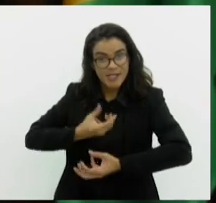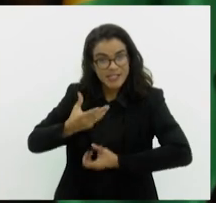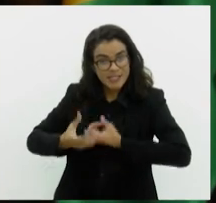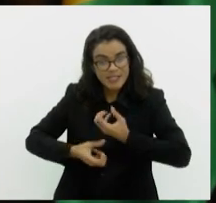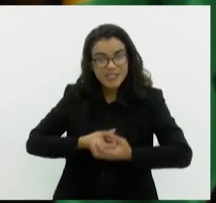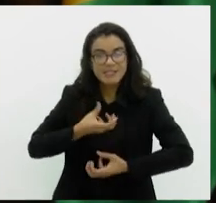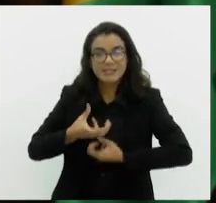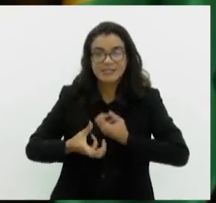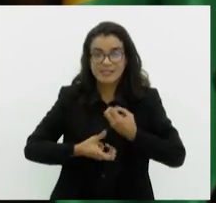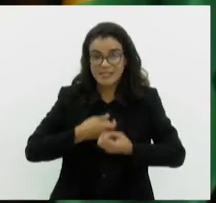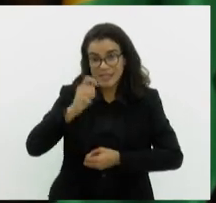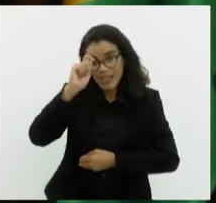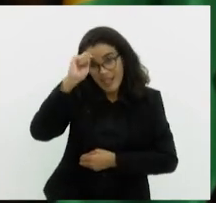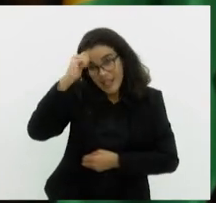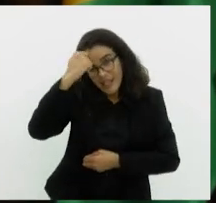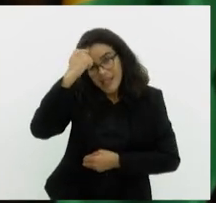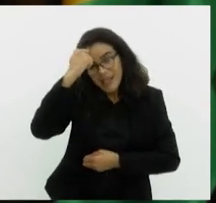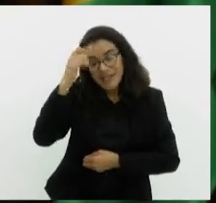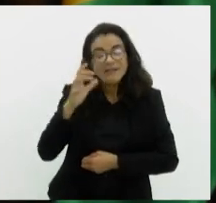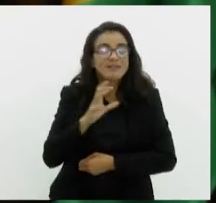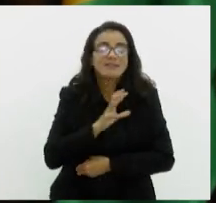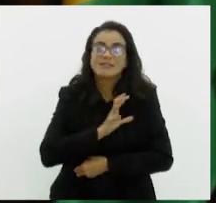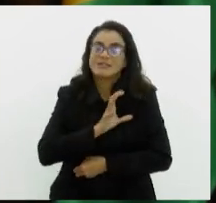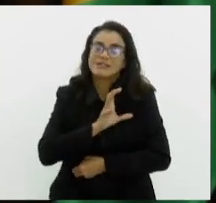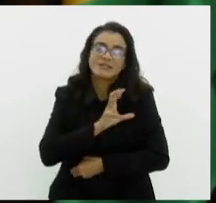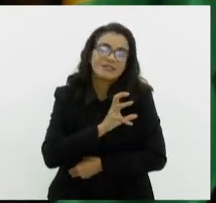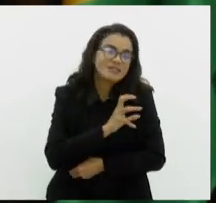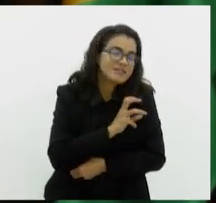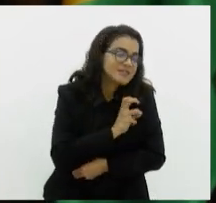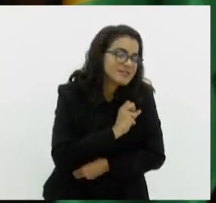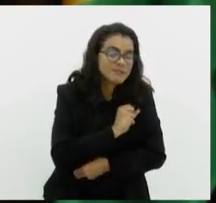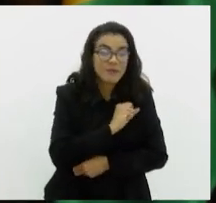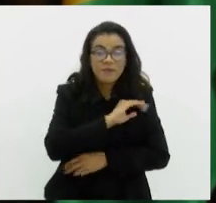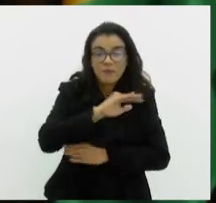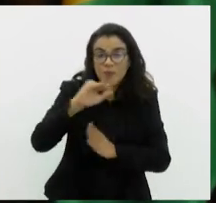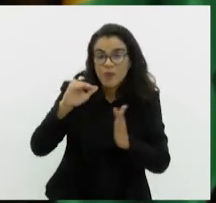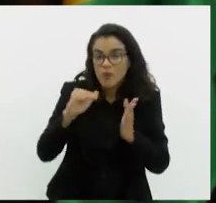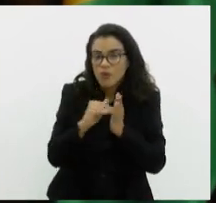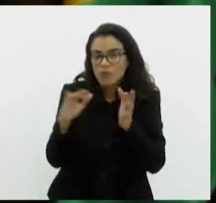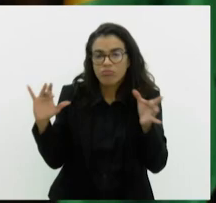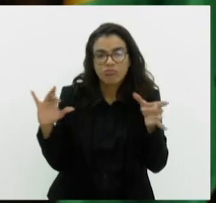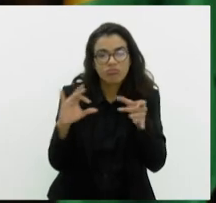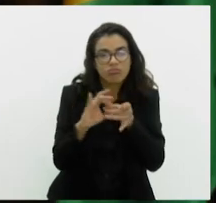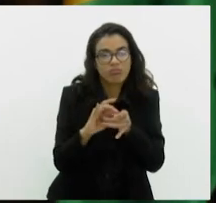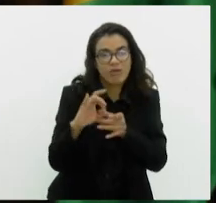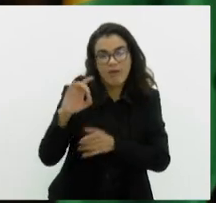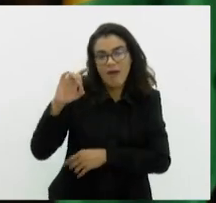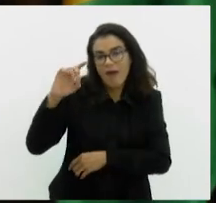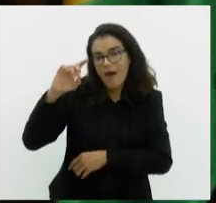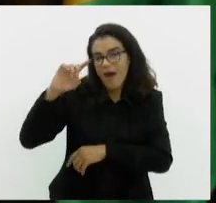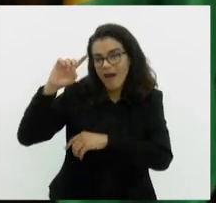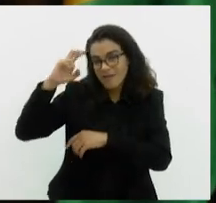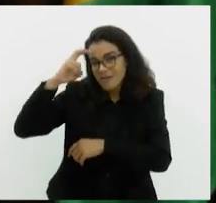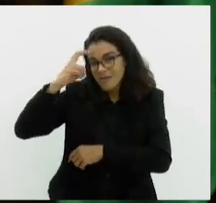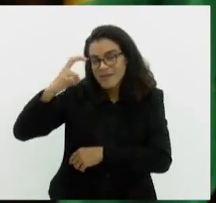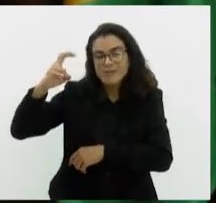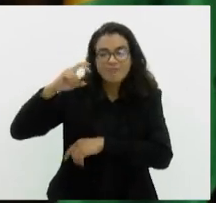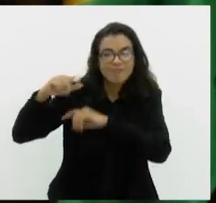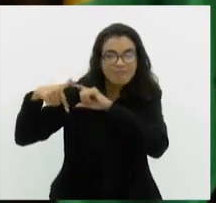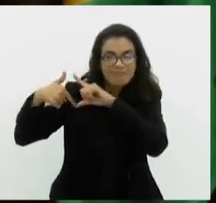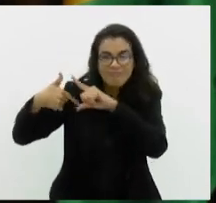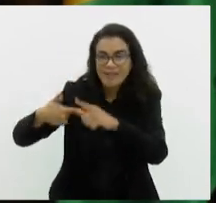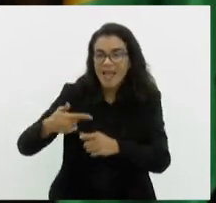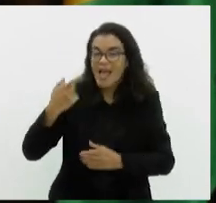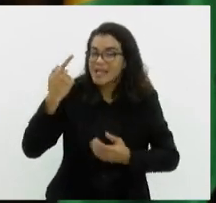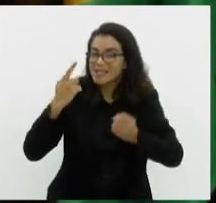que gostava demais de tudo relacionado à nossa tradição cultural, ao nosso salgueiro.